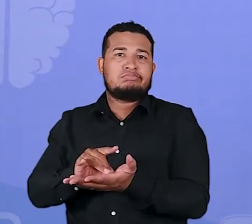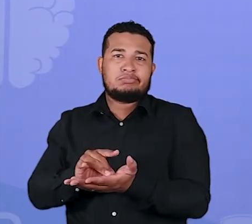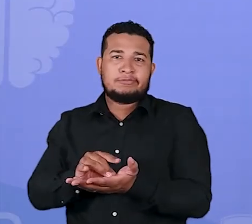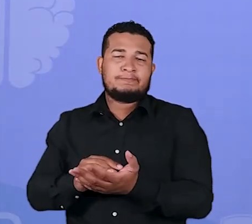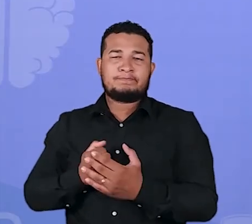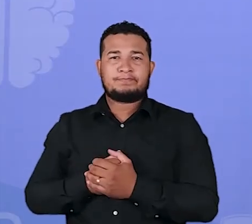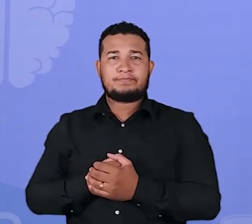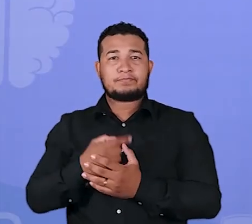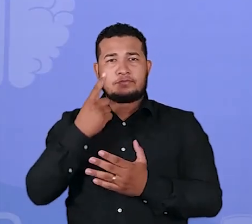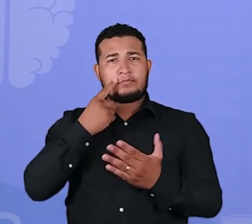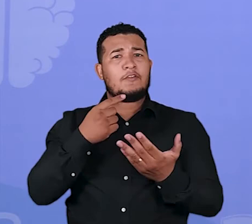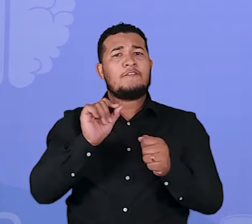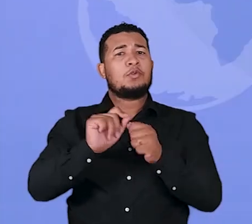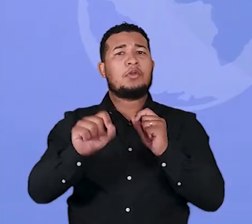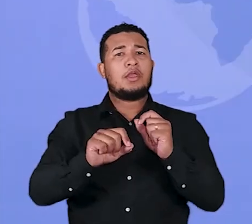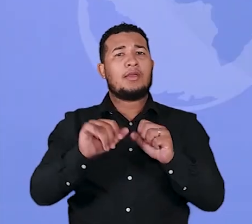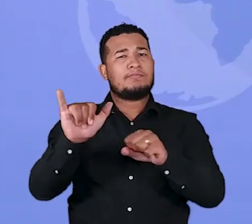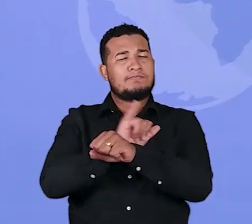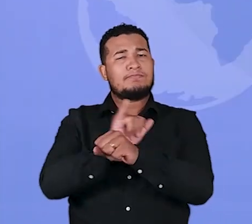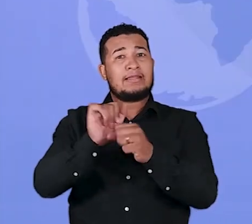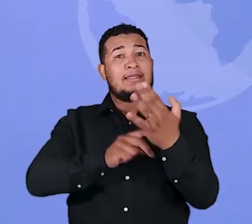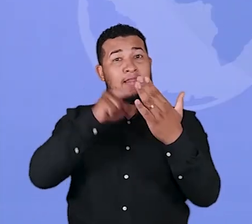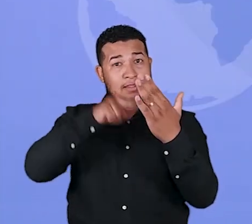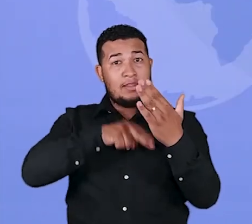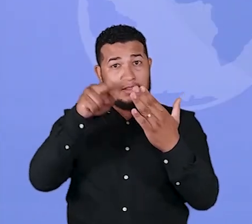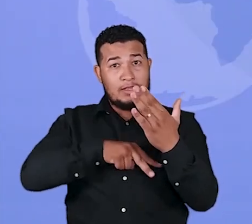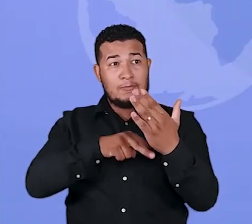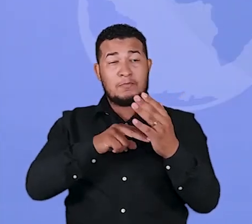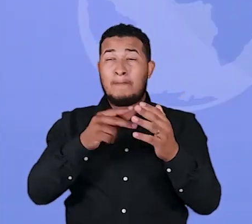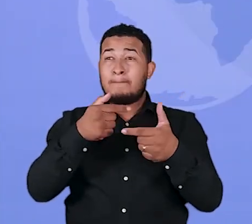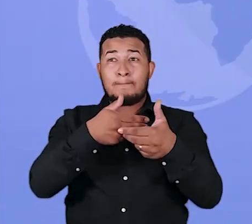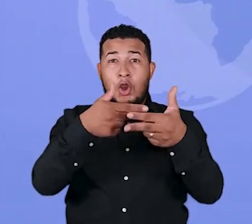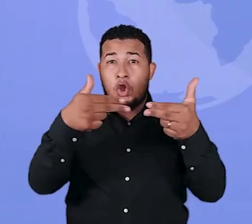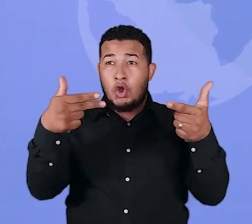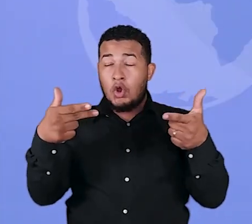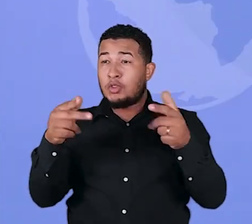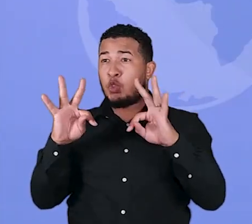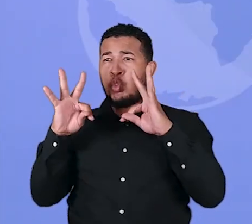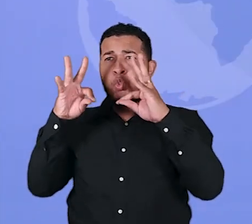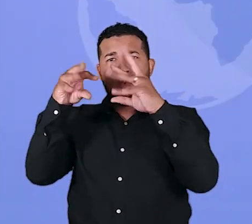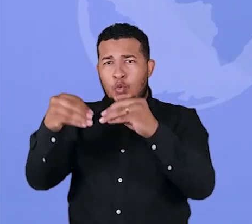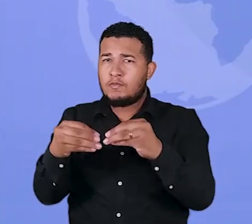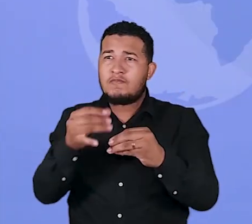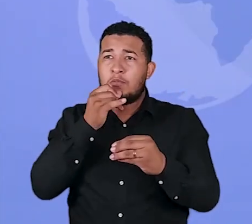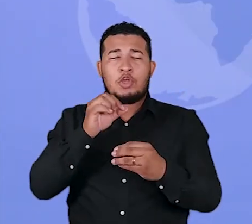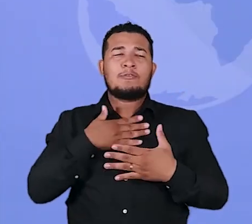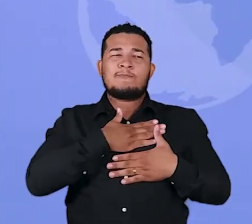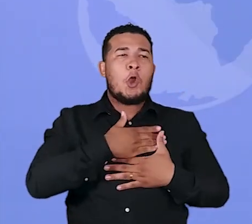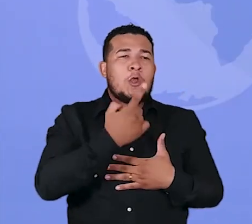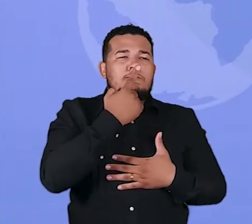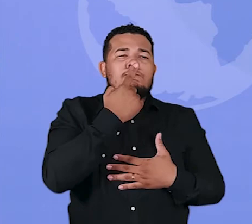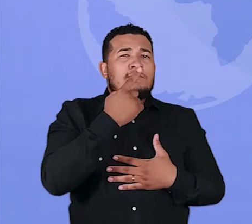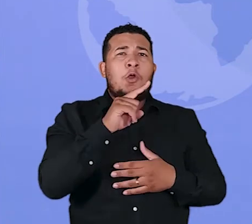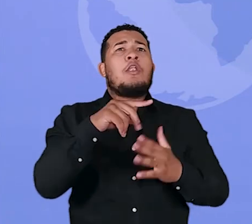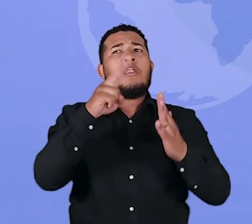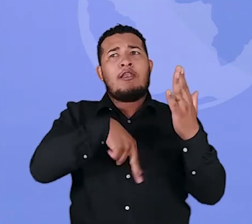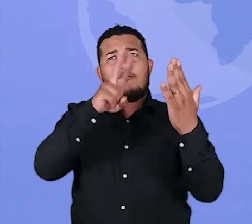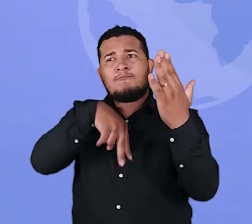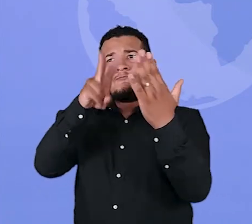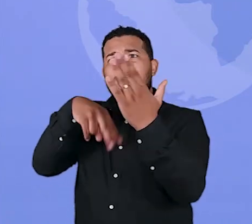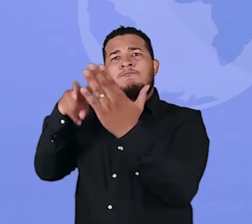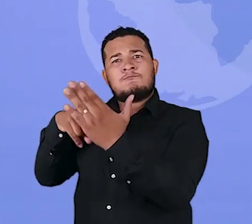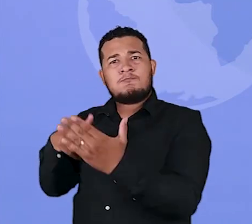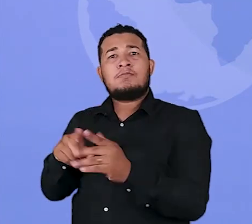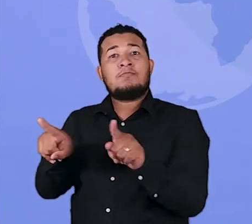jeito. Ó, leia muito, leia de tudo, tá? Não só aquilo que você gosta, mas leia de